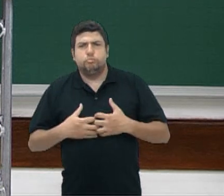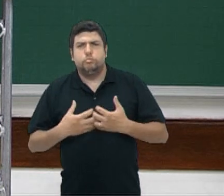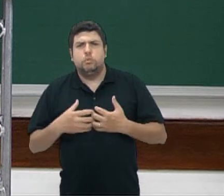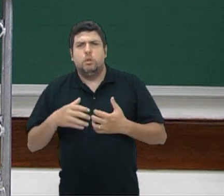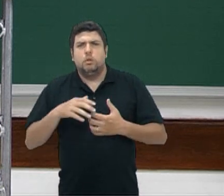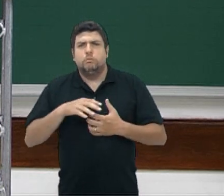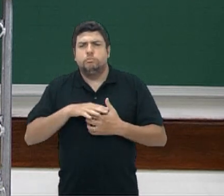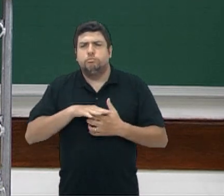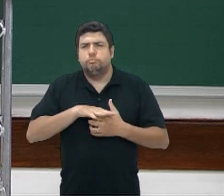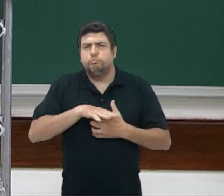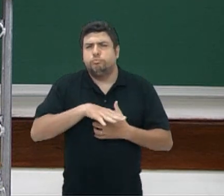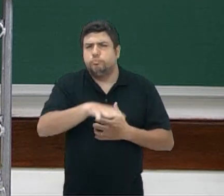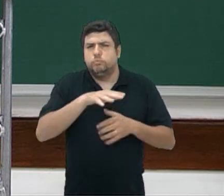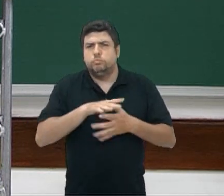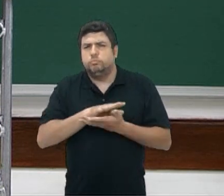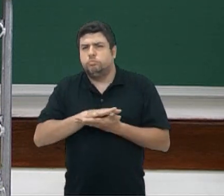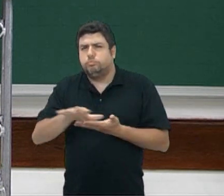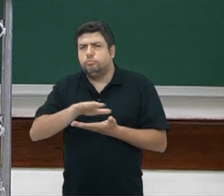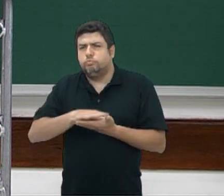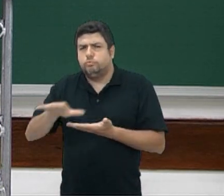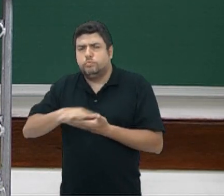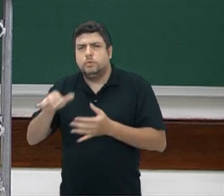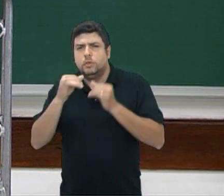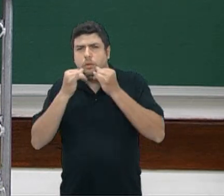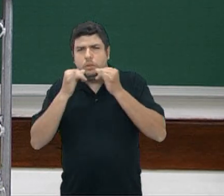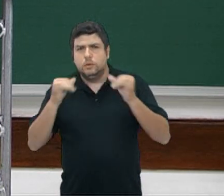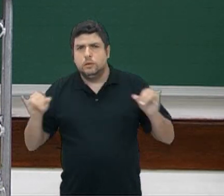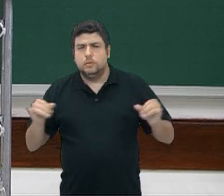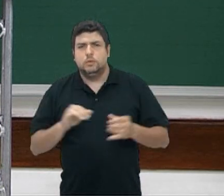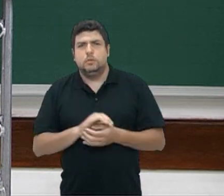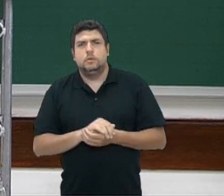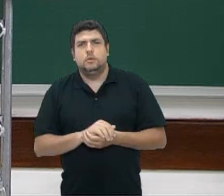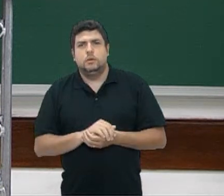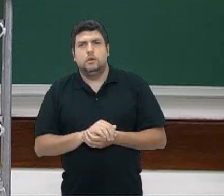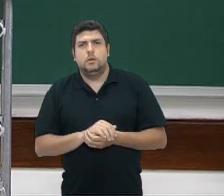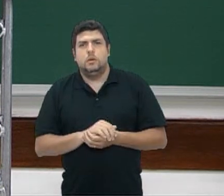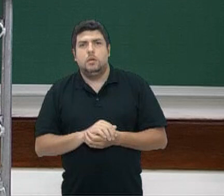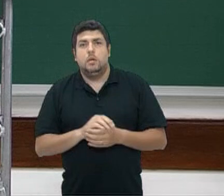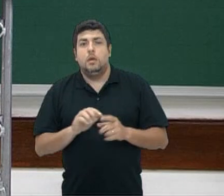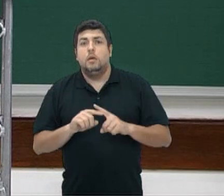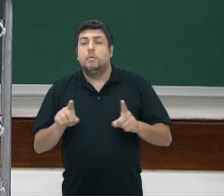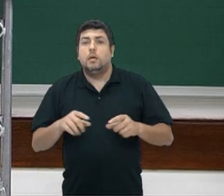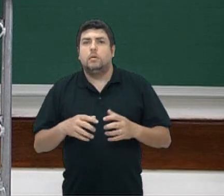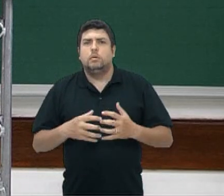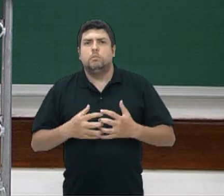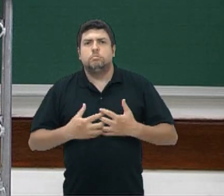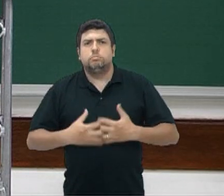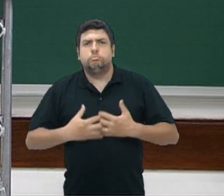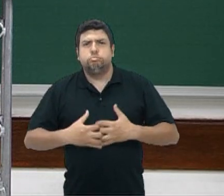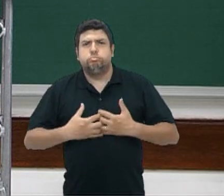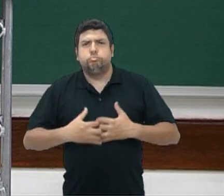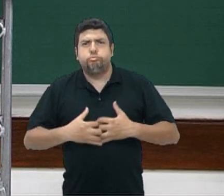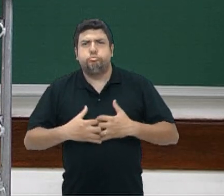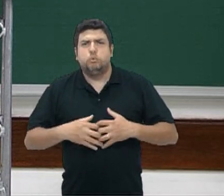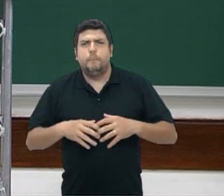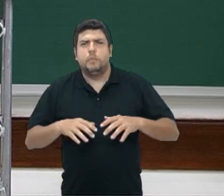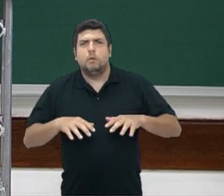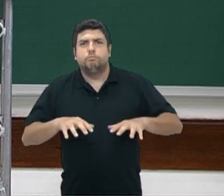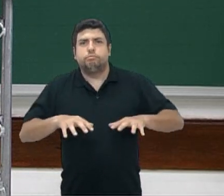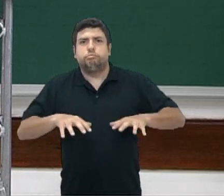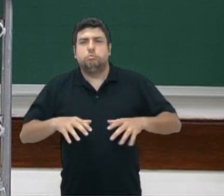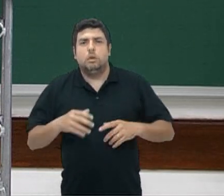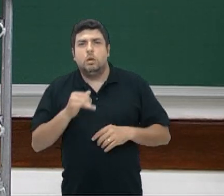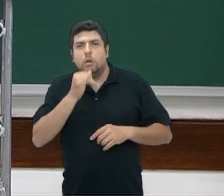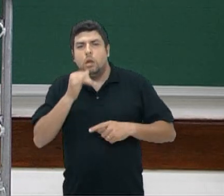caso, estamos trabalhando com calor, mas você consegue estar trabalhando principalmente com trepidação, quando você acaba trabalhando com o